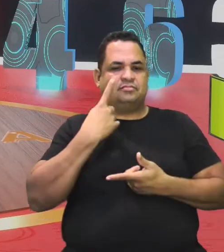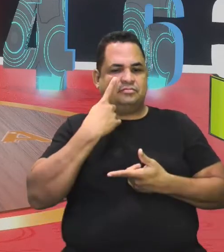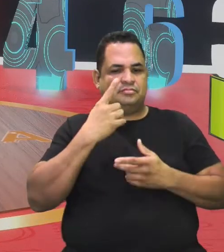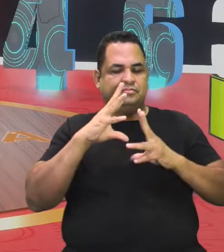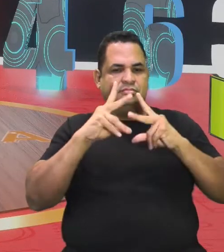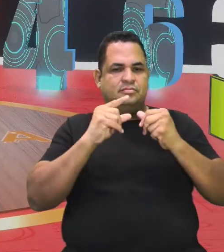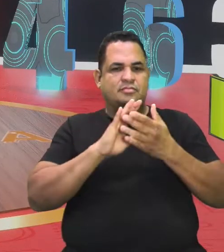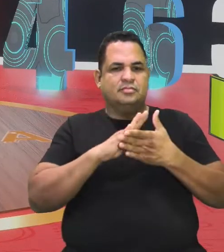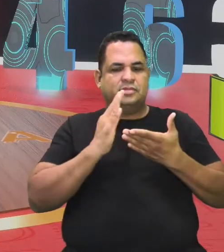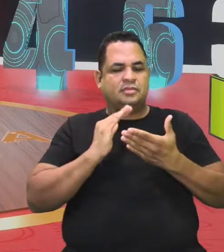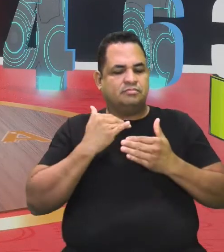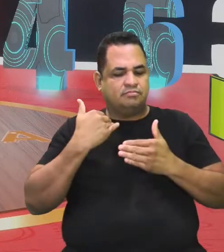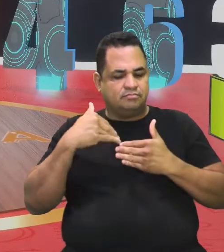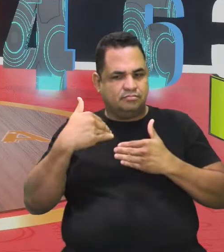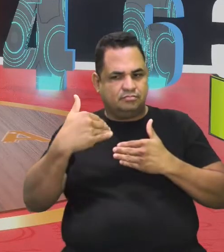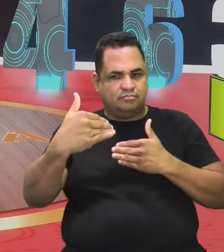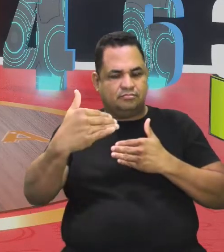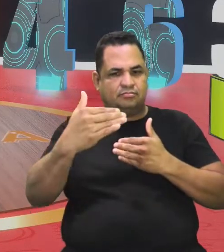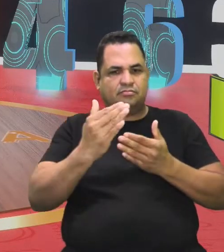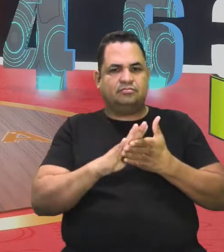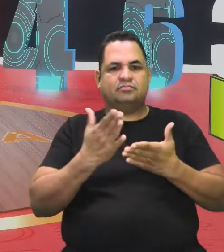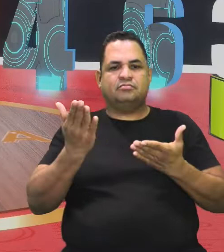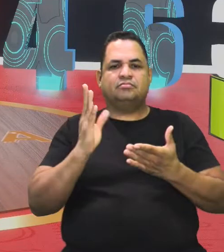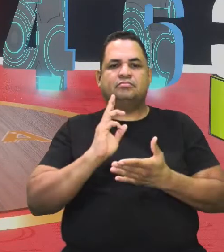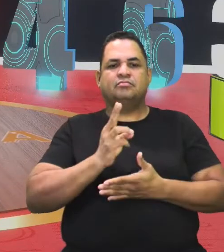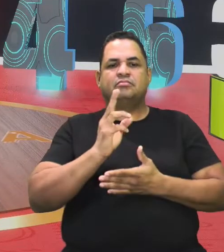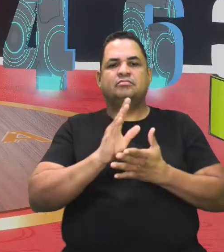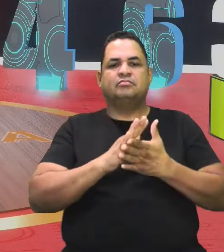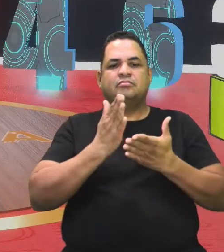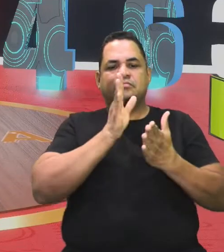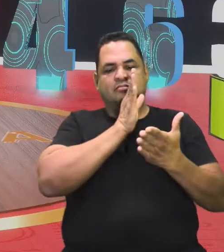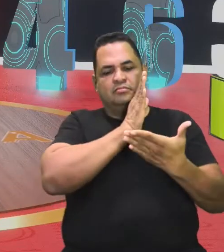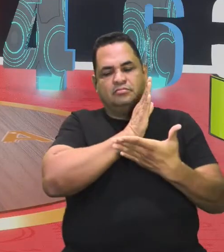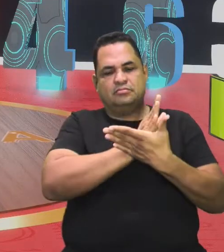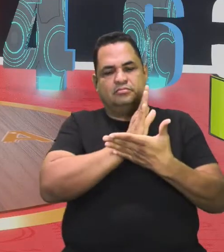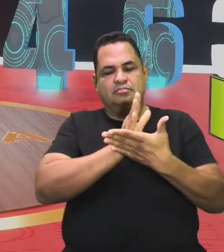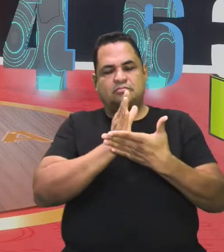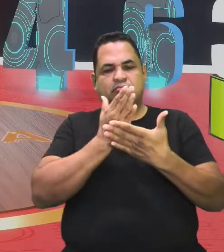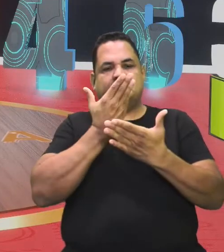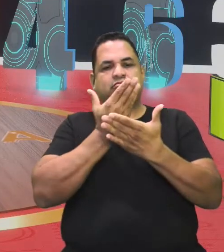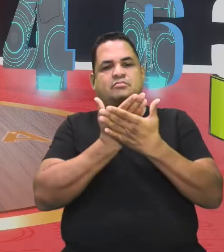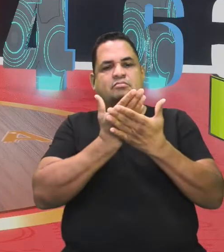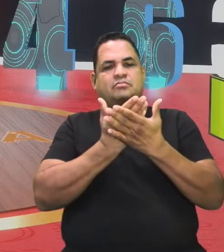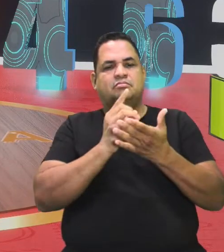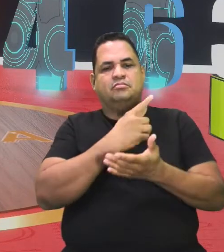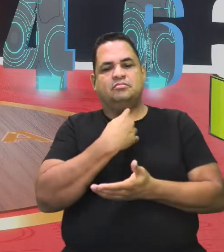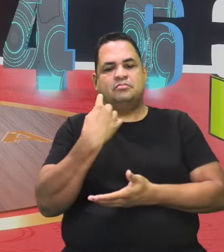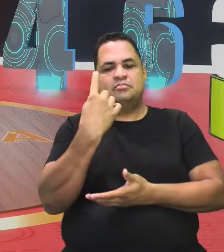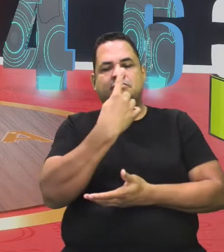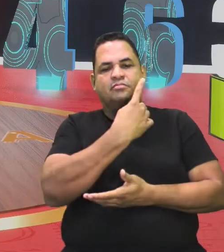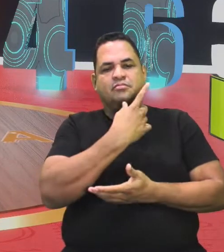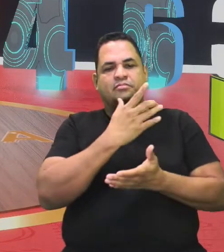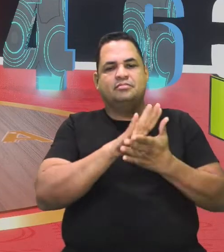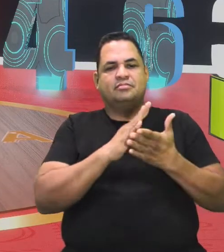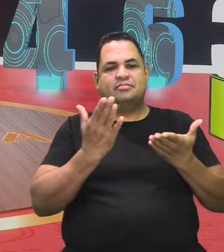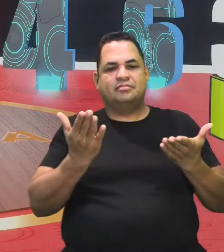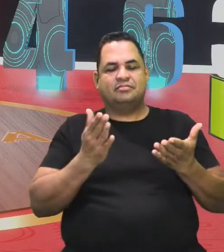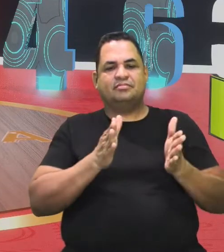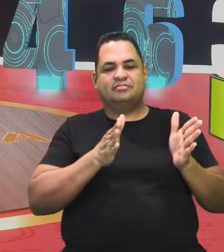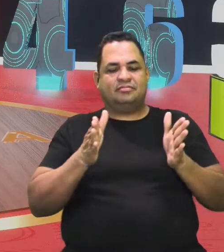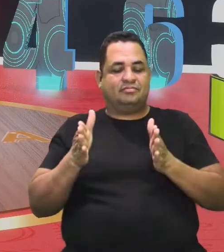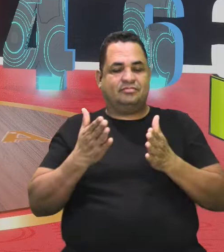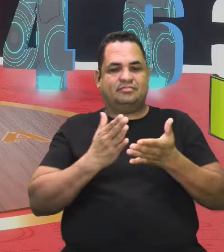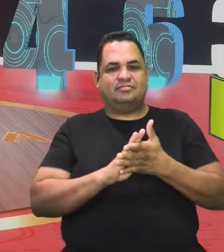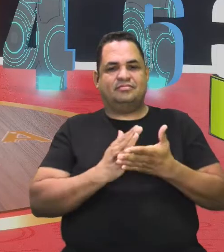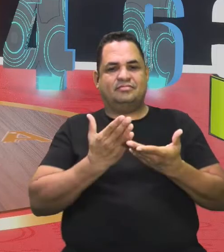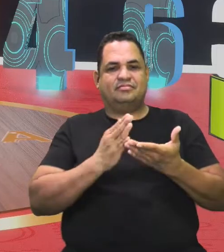tudo isso gradativamente, né? Como sempre, a gente divide as aulas, né? Divide as nossas temporadas em